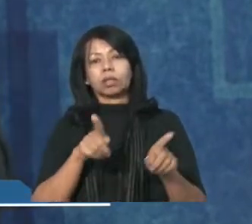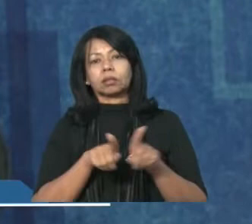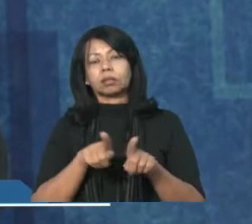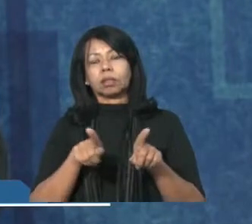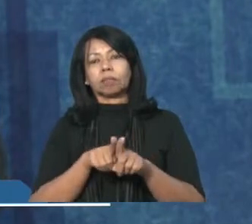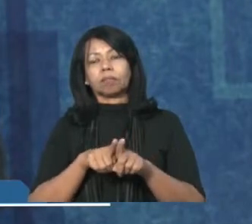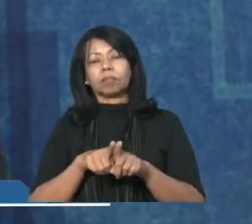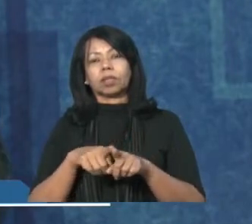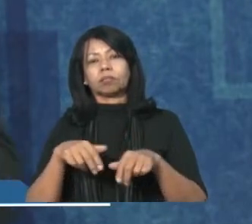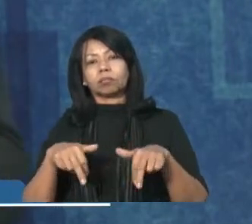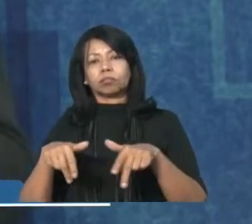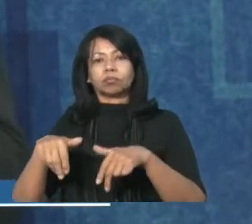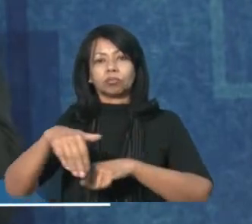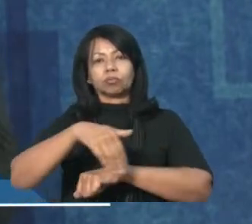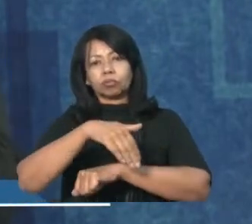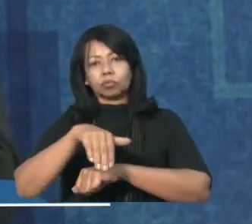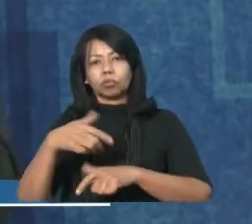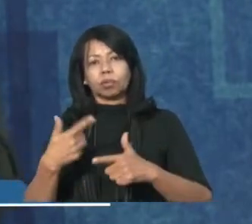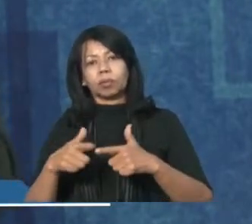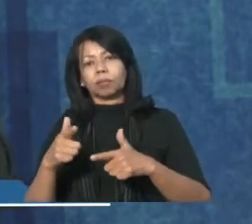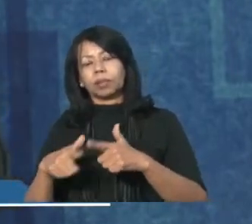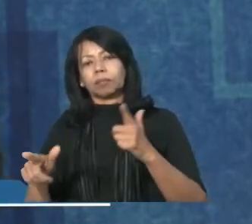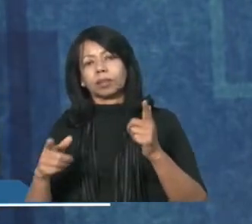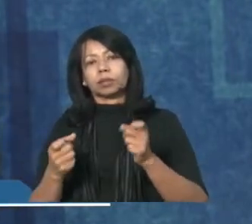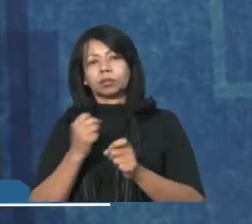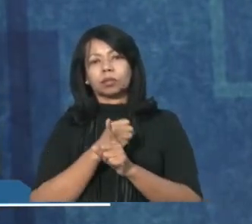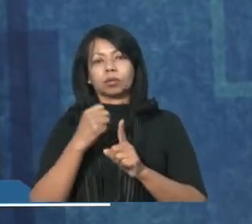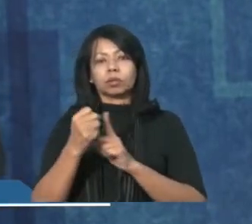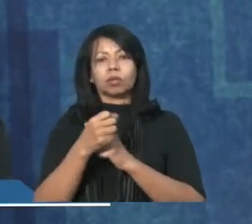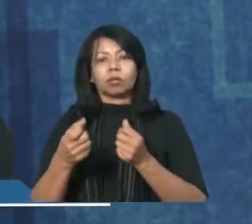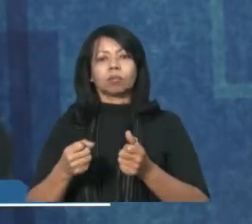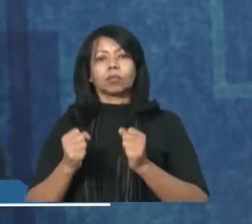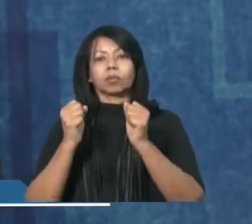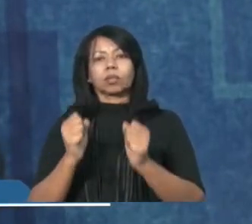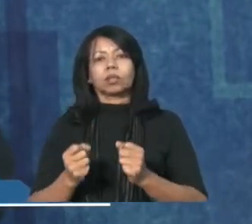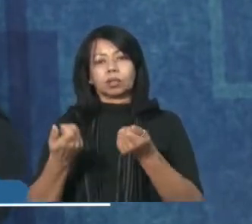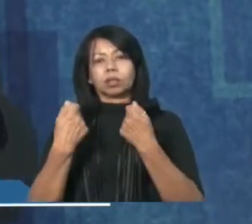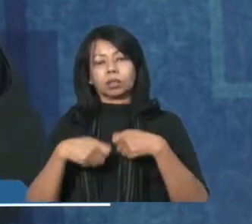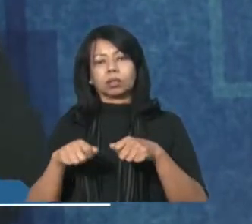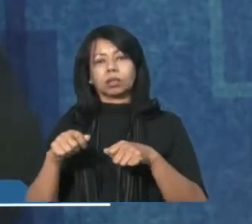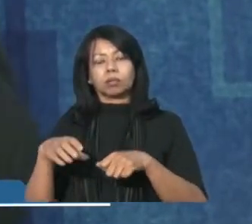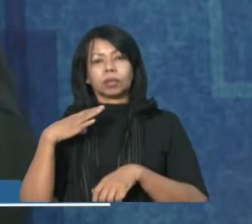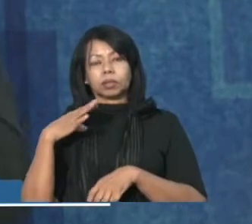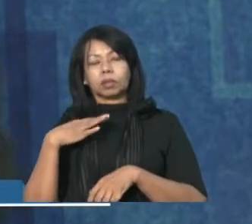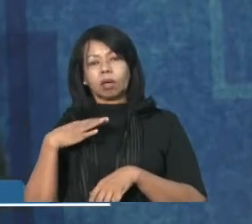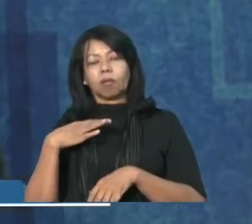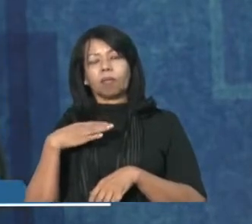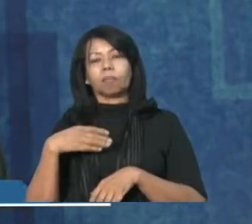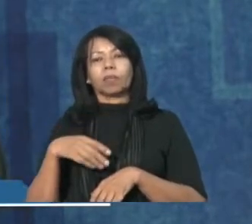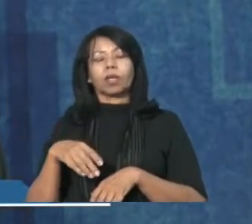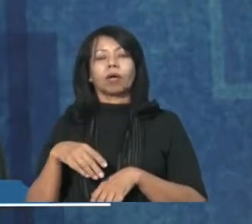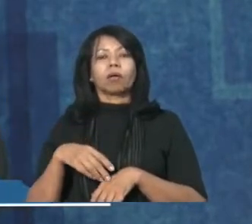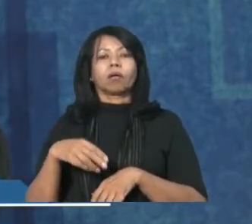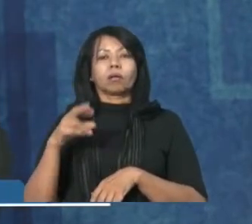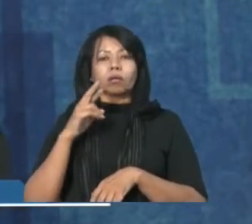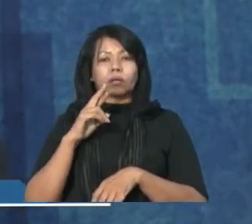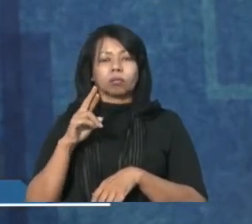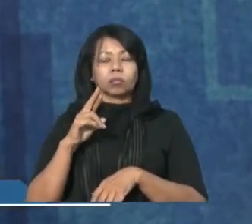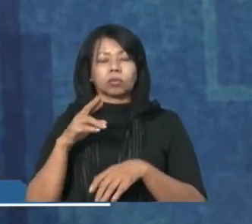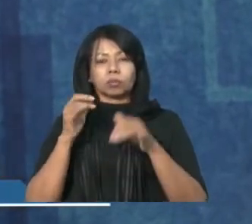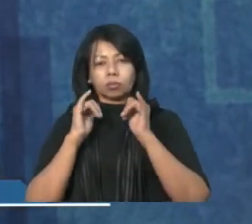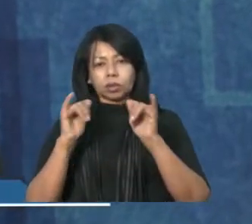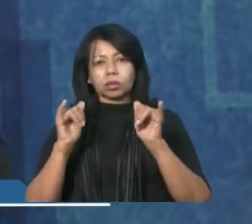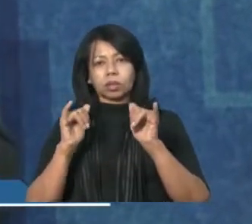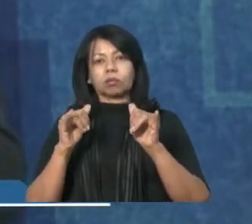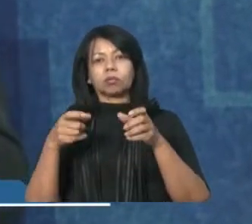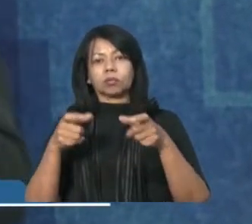questão de mobilidade urbana questão do impacto social que poderia trazer nossa cidade chegamos a conclusão com base em todas as informações coletadas neste